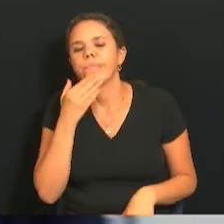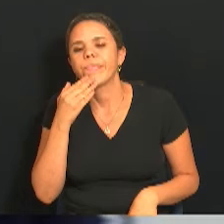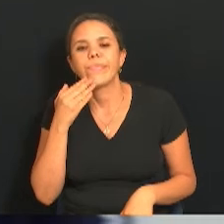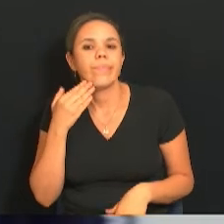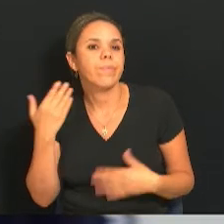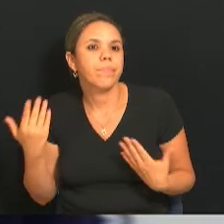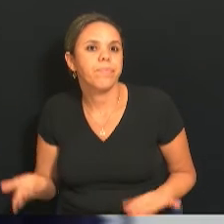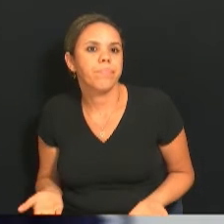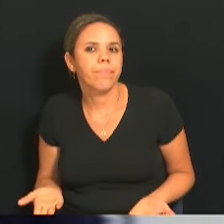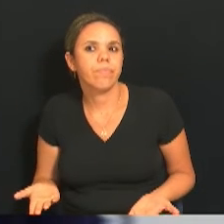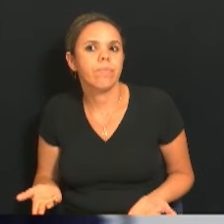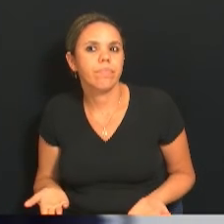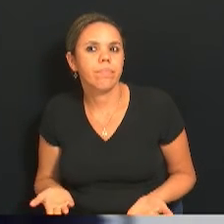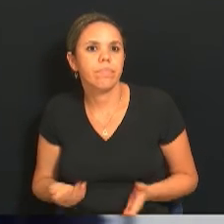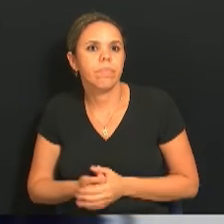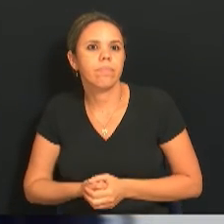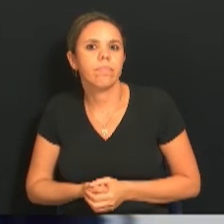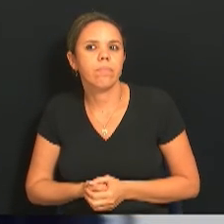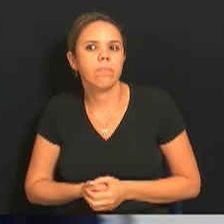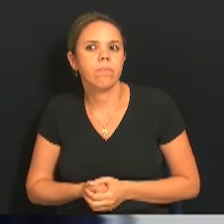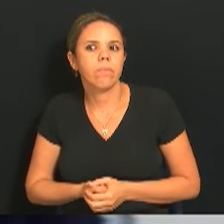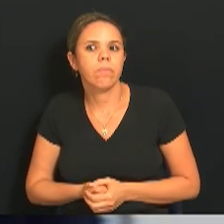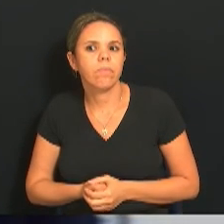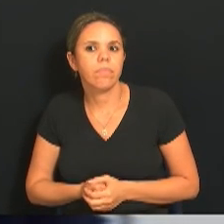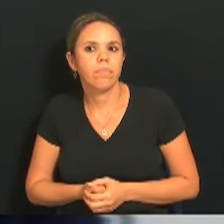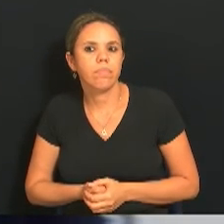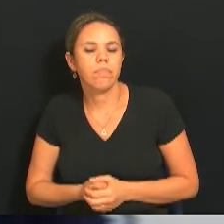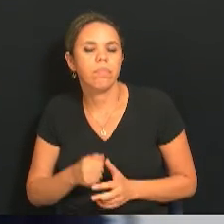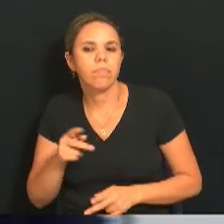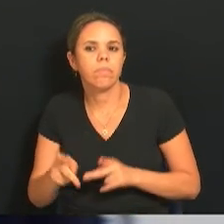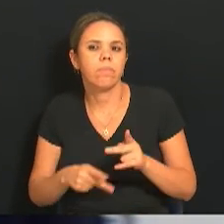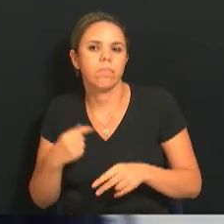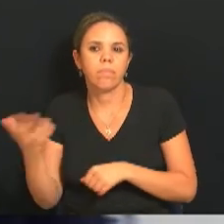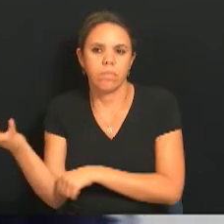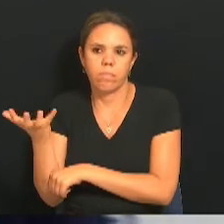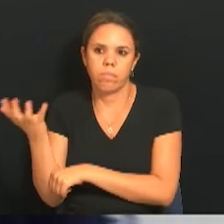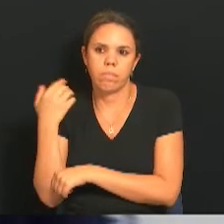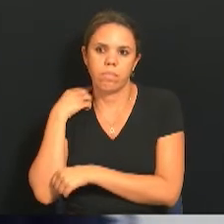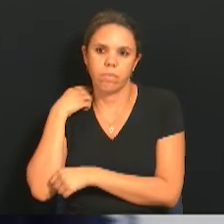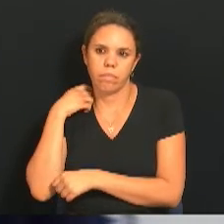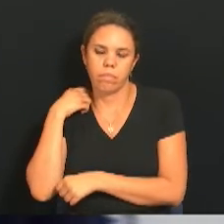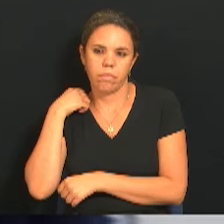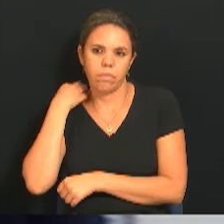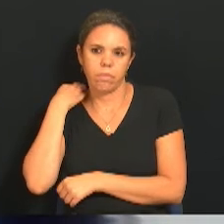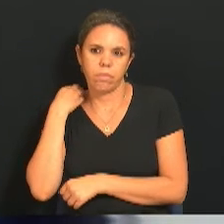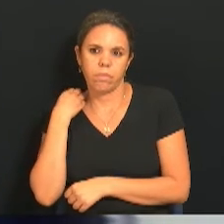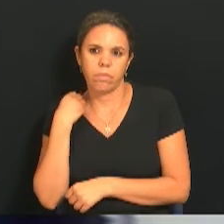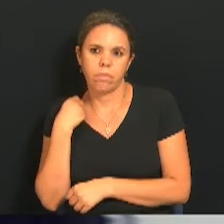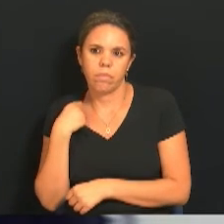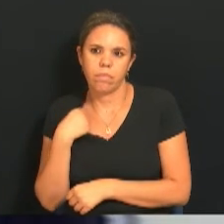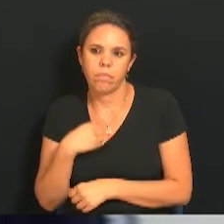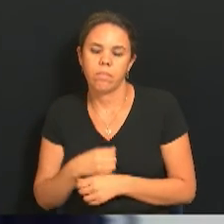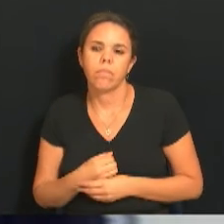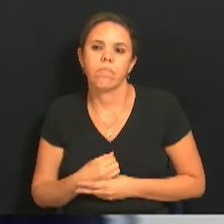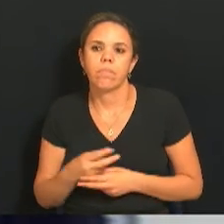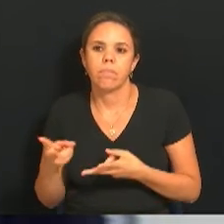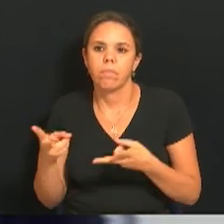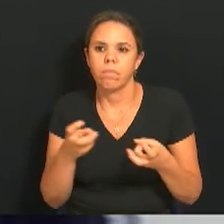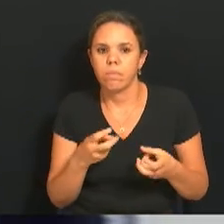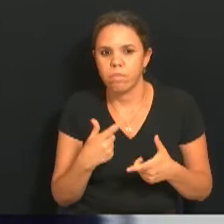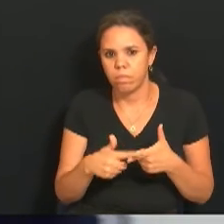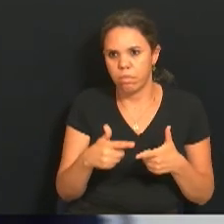Então encontra lá o pessoa em situação de rua que notadamente tem um